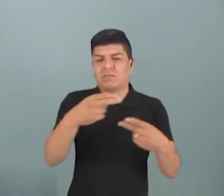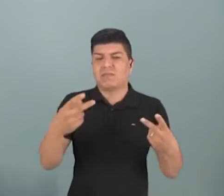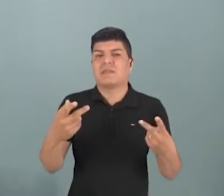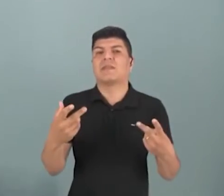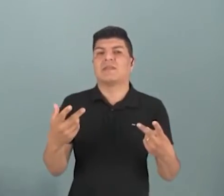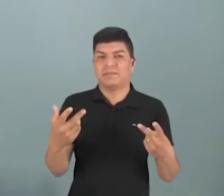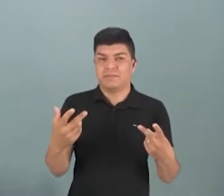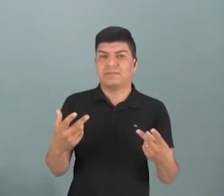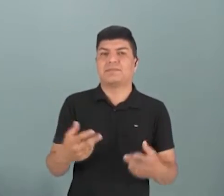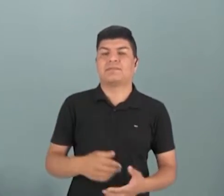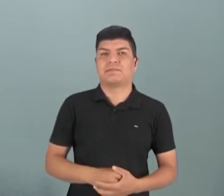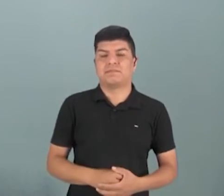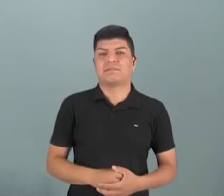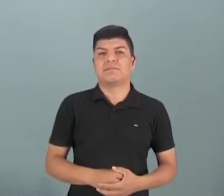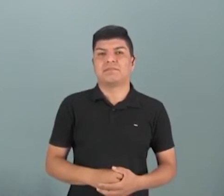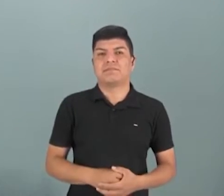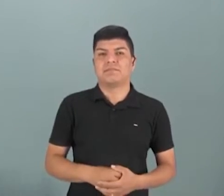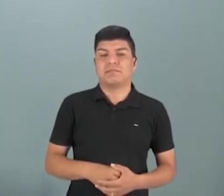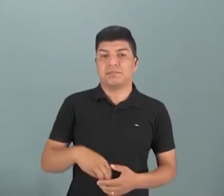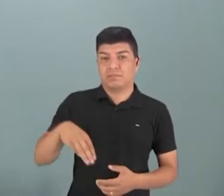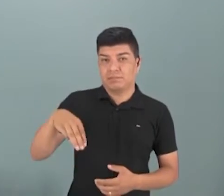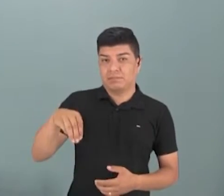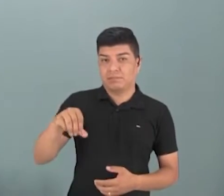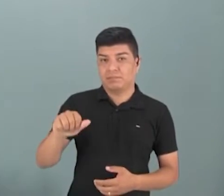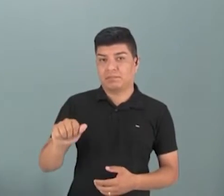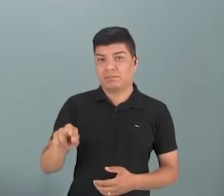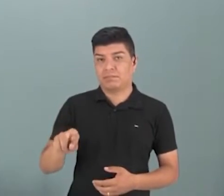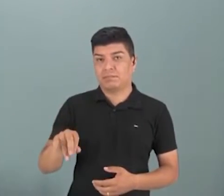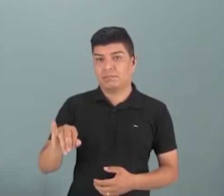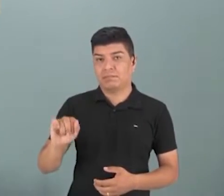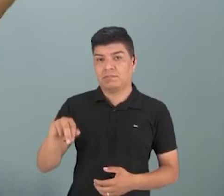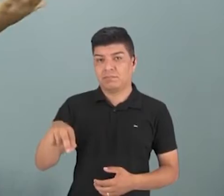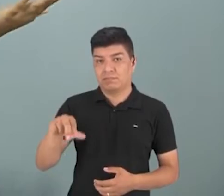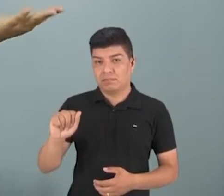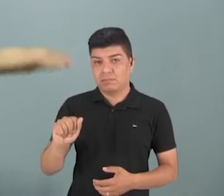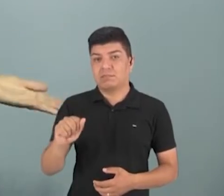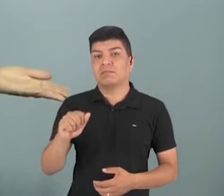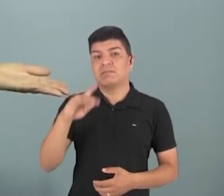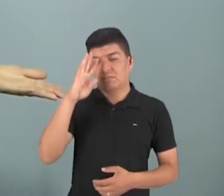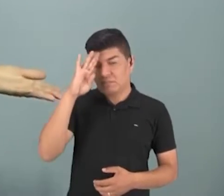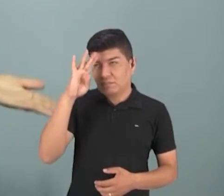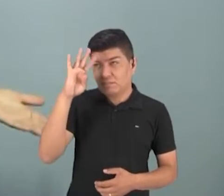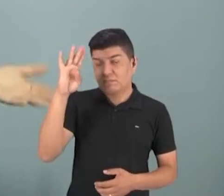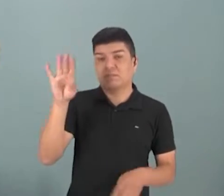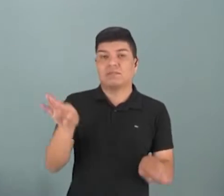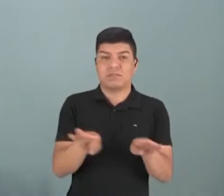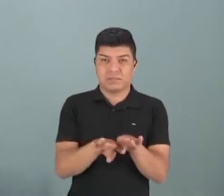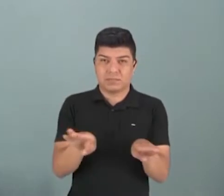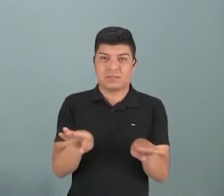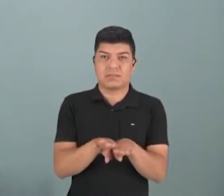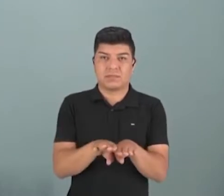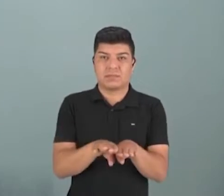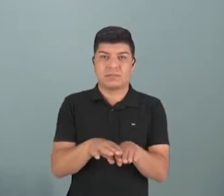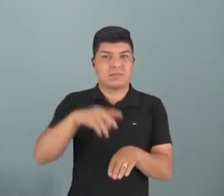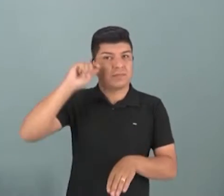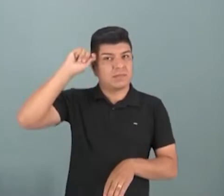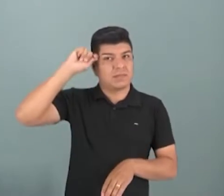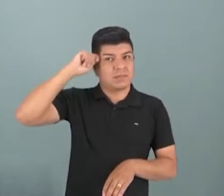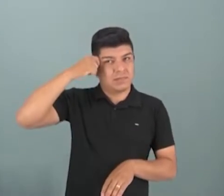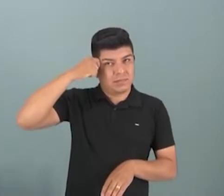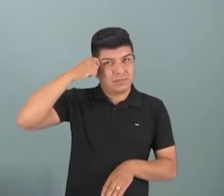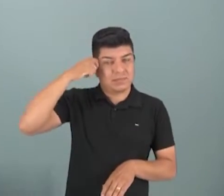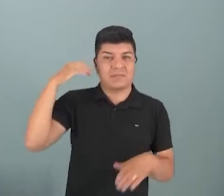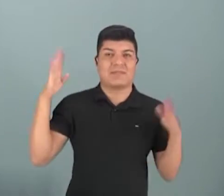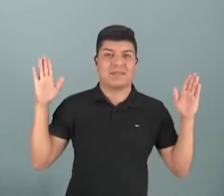naquilo a Mariana também não é diferente ela é Sonhadora ela é negra